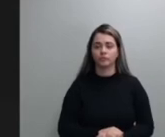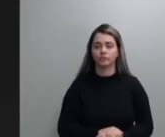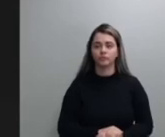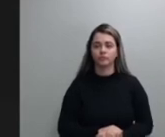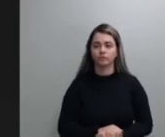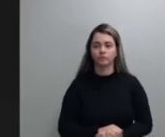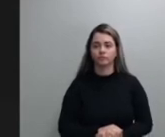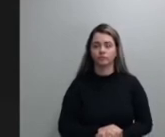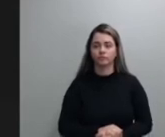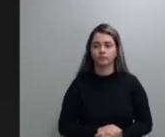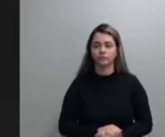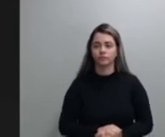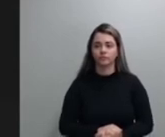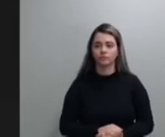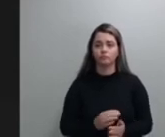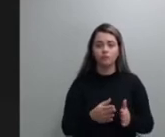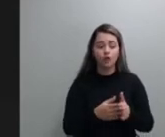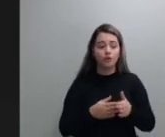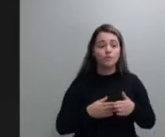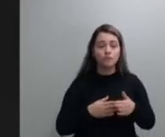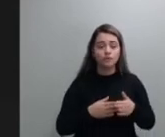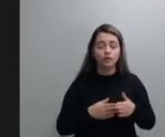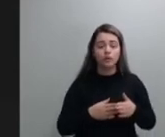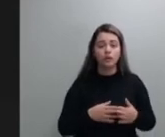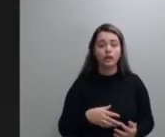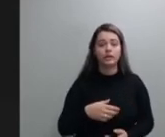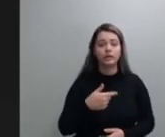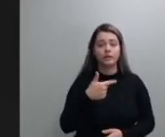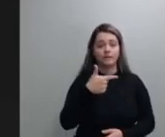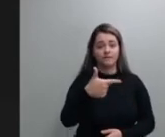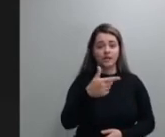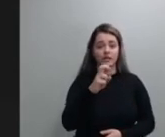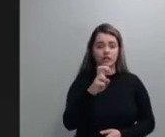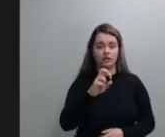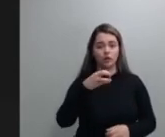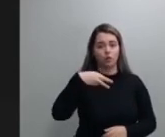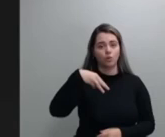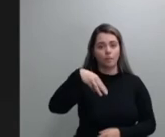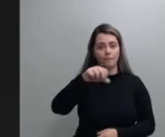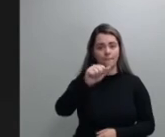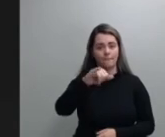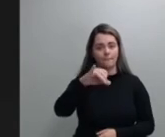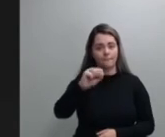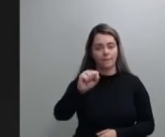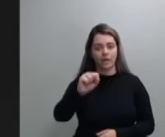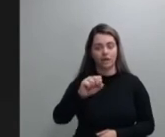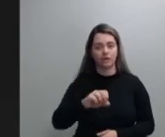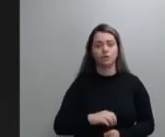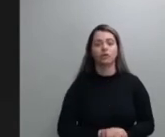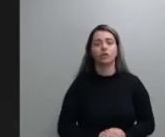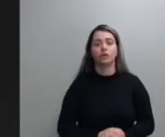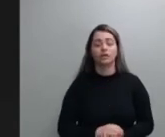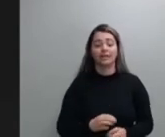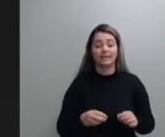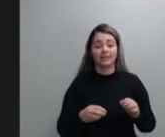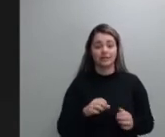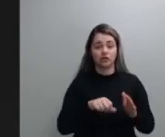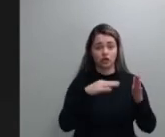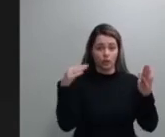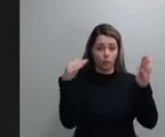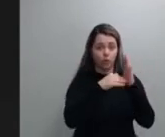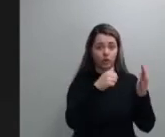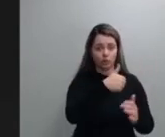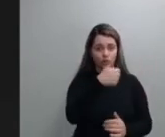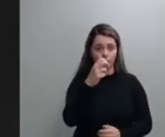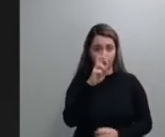foi requerida em 25 de maio de 26 a Secretaria do Econômico do Ministério da Justiça e dentro dos 15 dias o outro estabelecido por